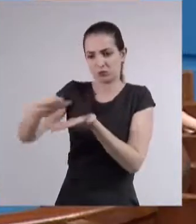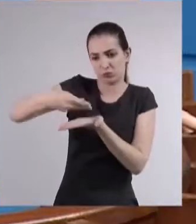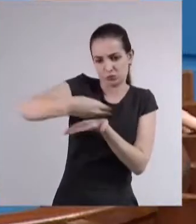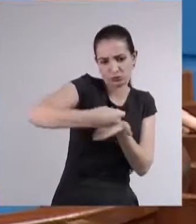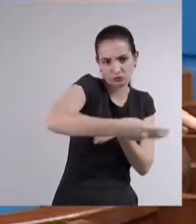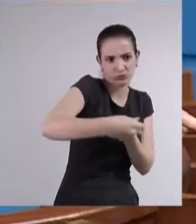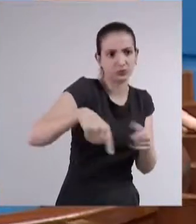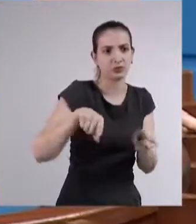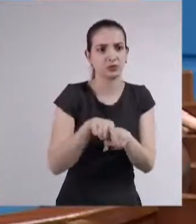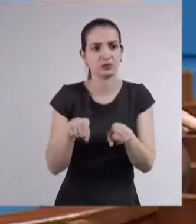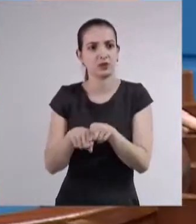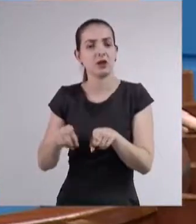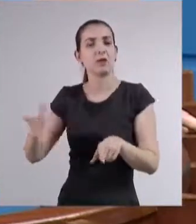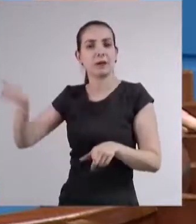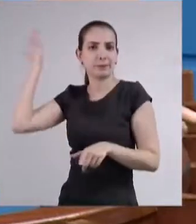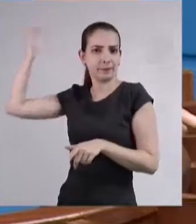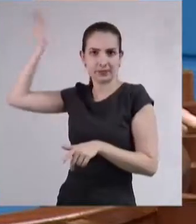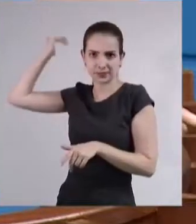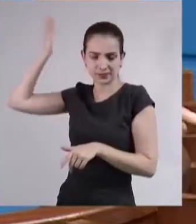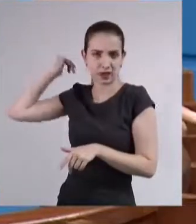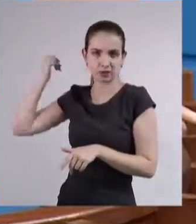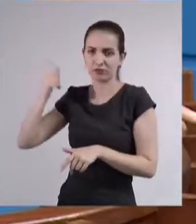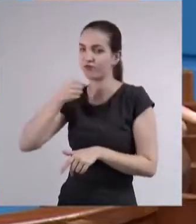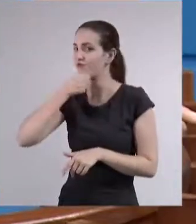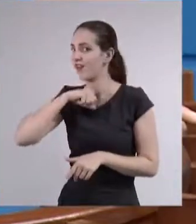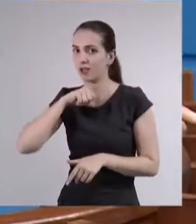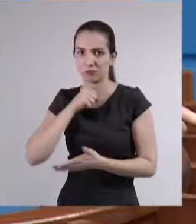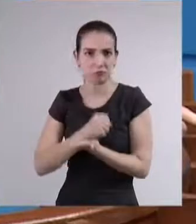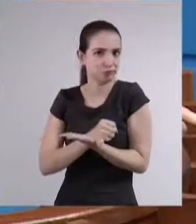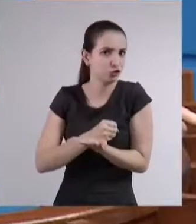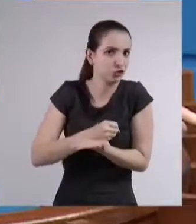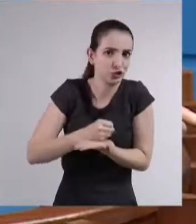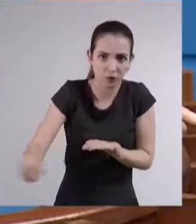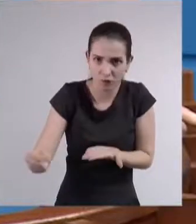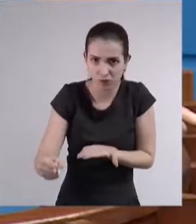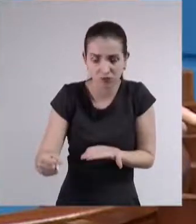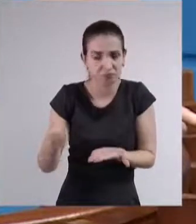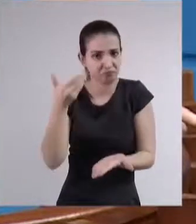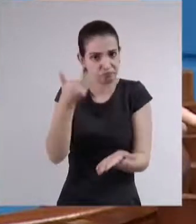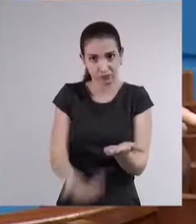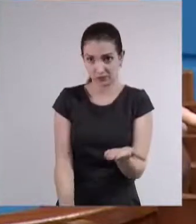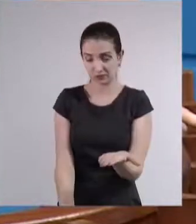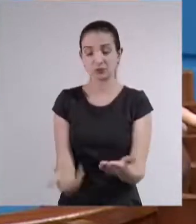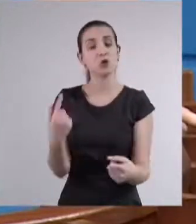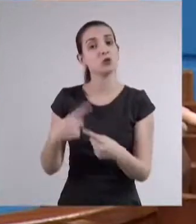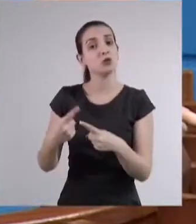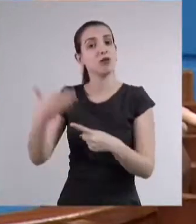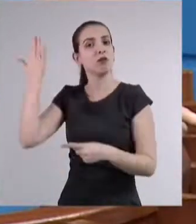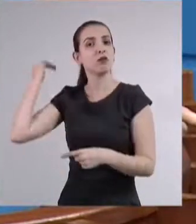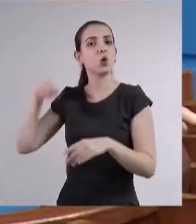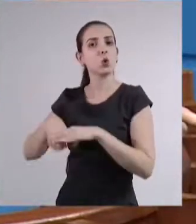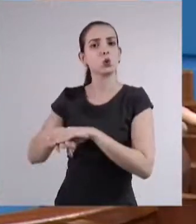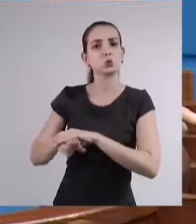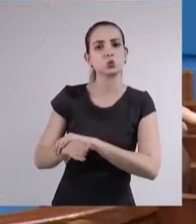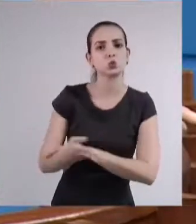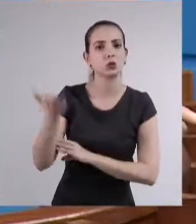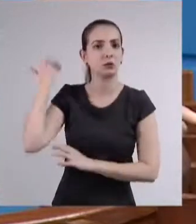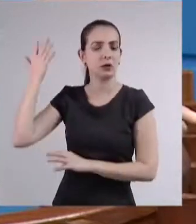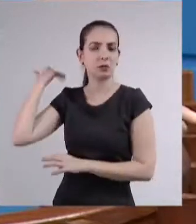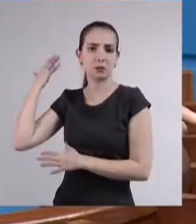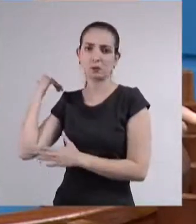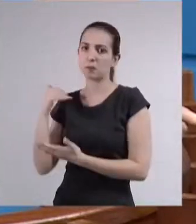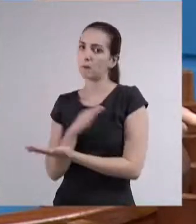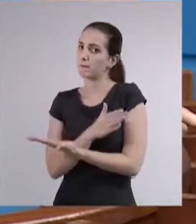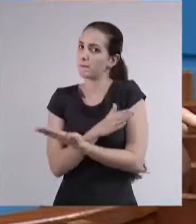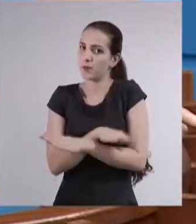panfletagens, isso é coisa do passado, podemos dizer, né? Aquela campanha tradicional nós não vimos